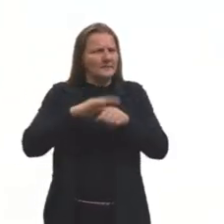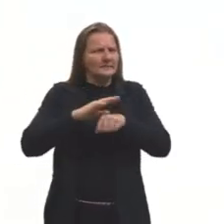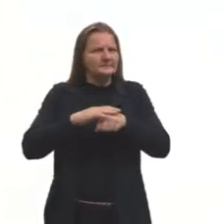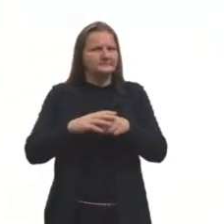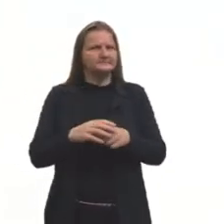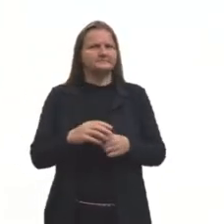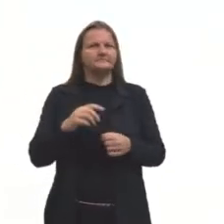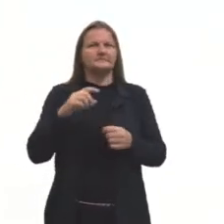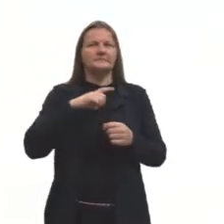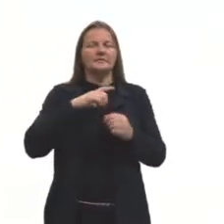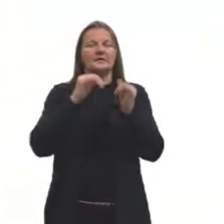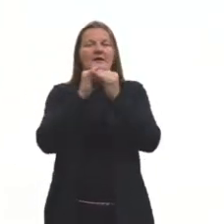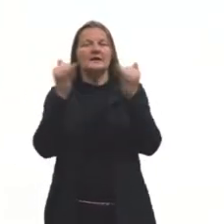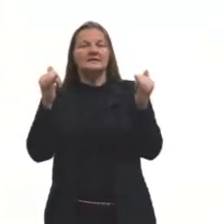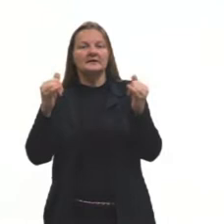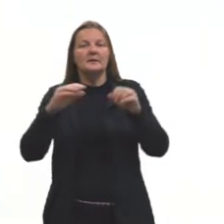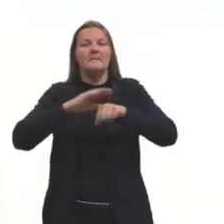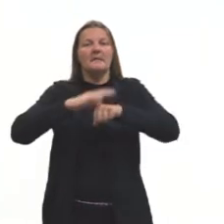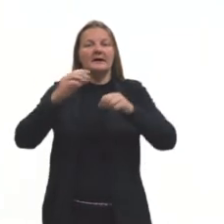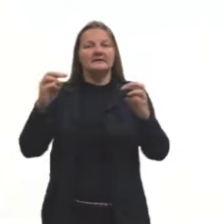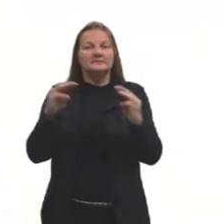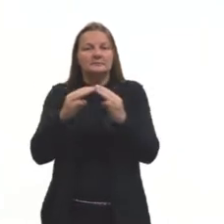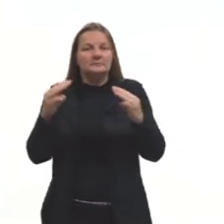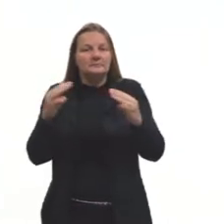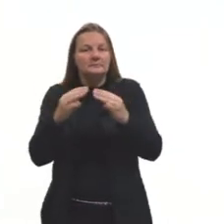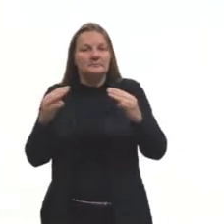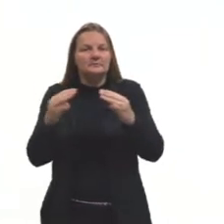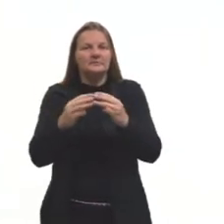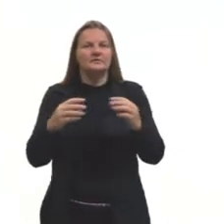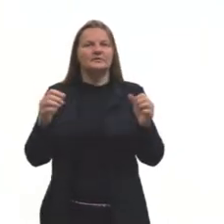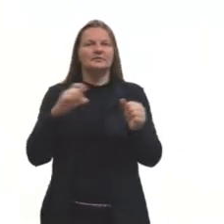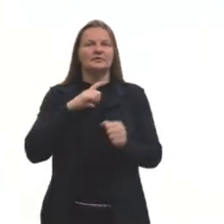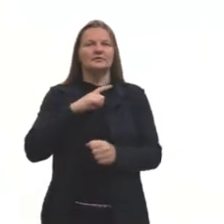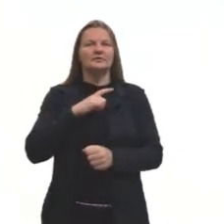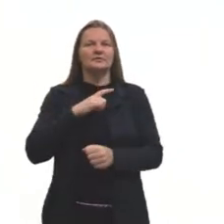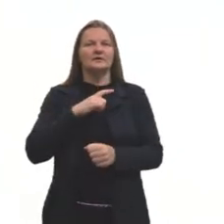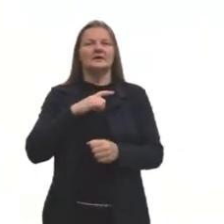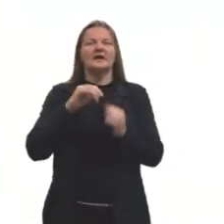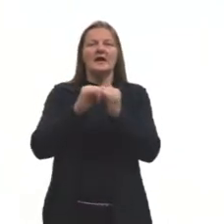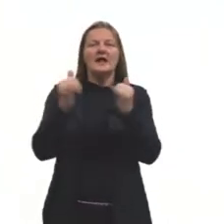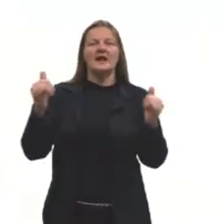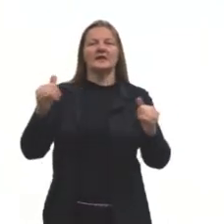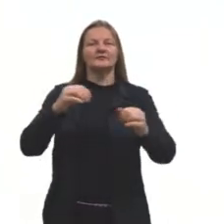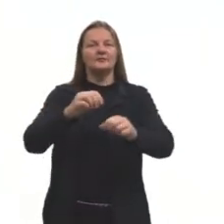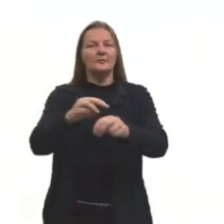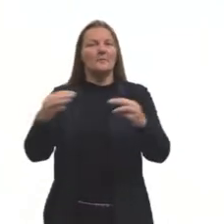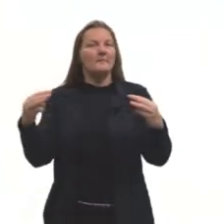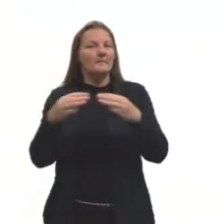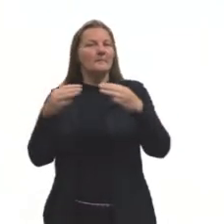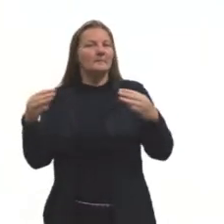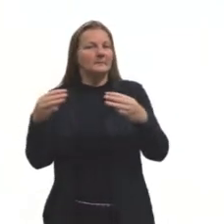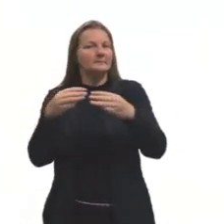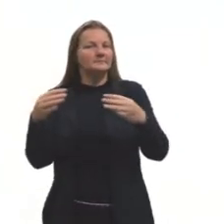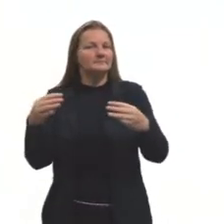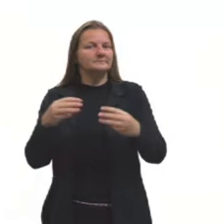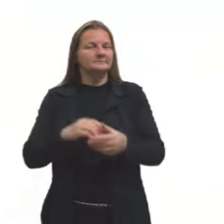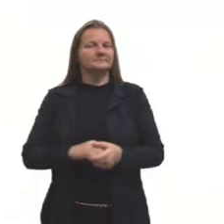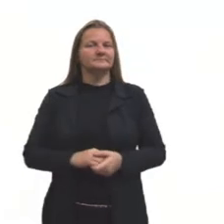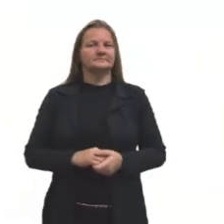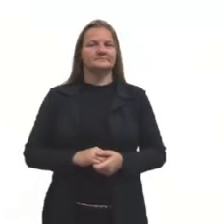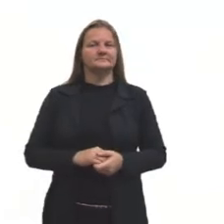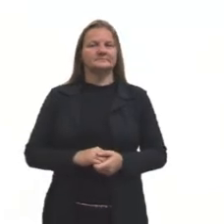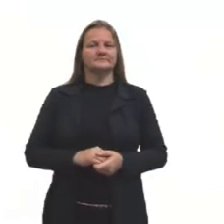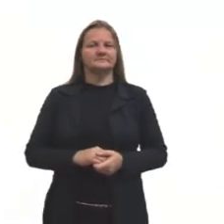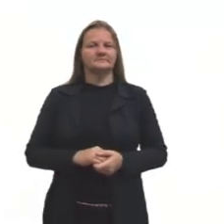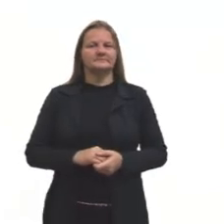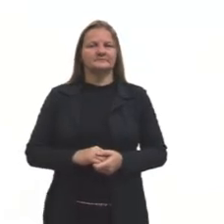então a eletricidade e o magnetismo a gente tem o eletromagnetismo não